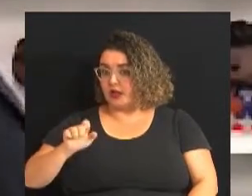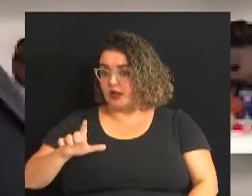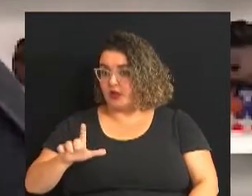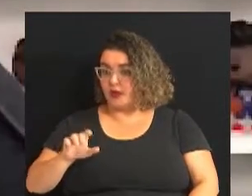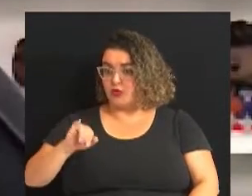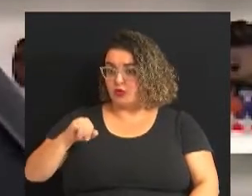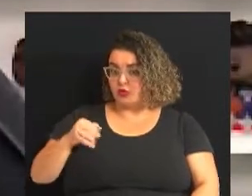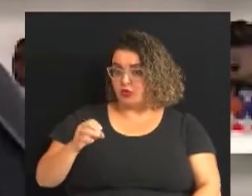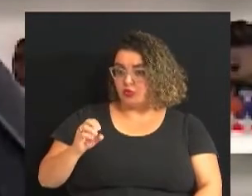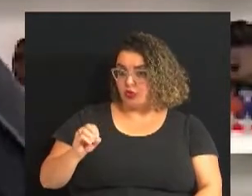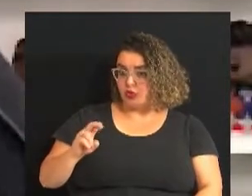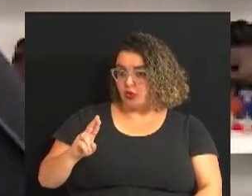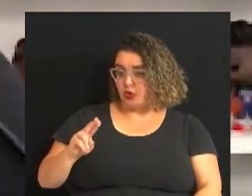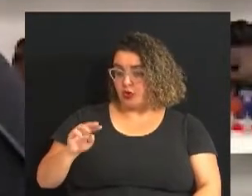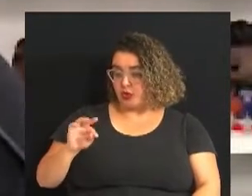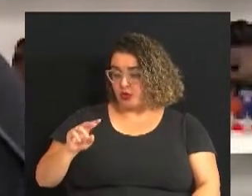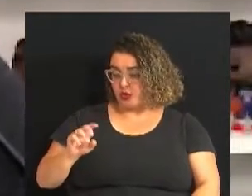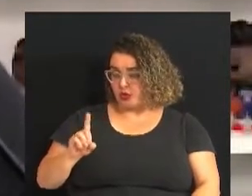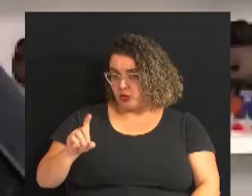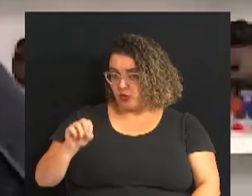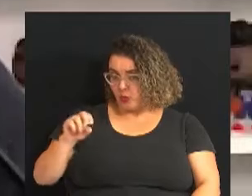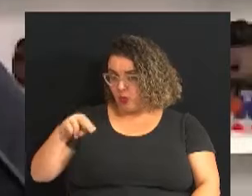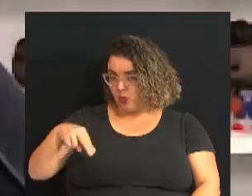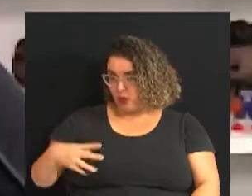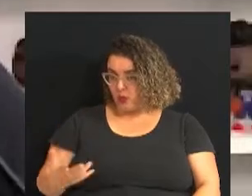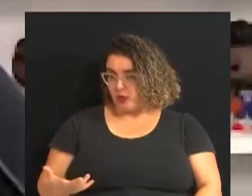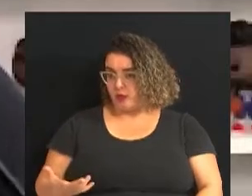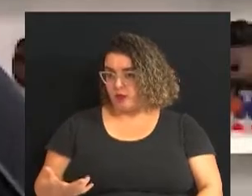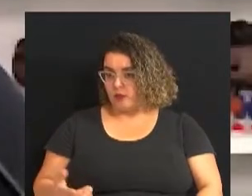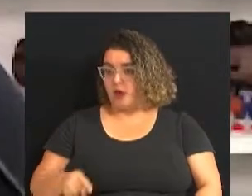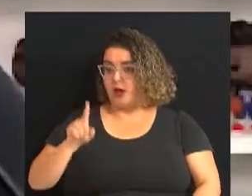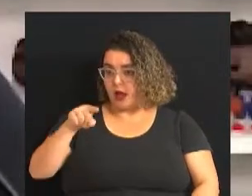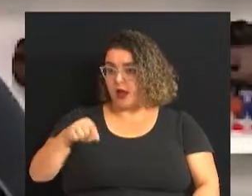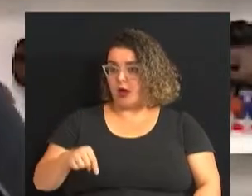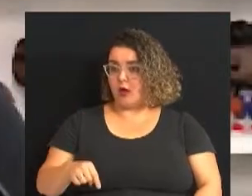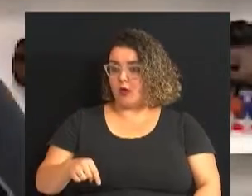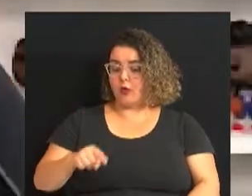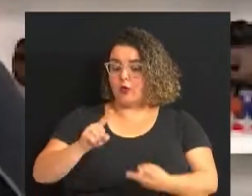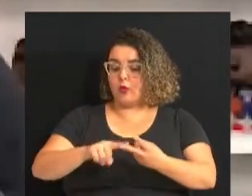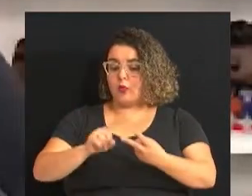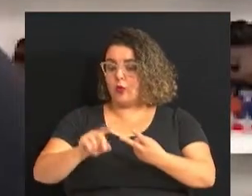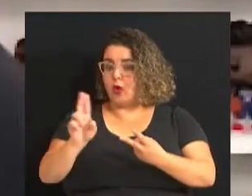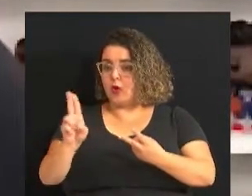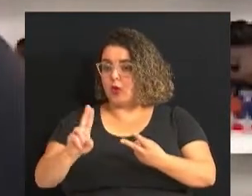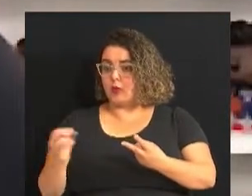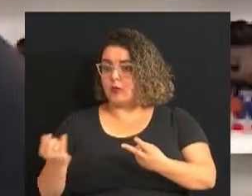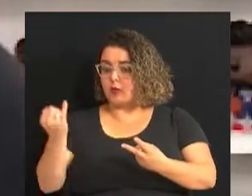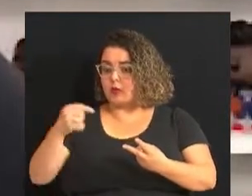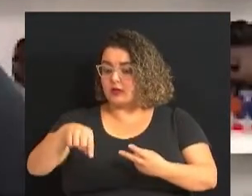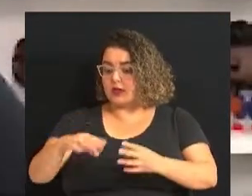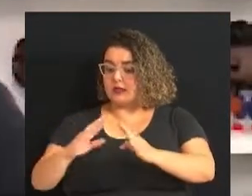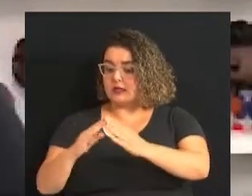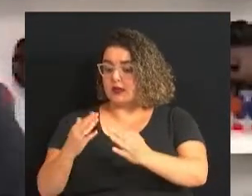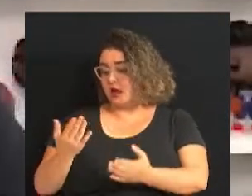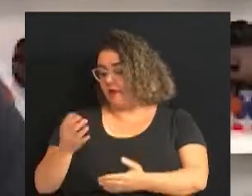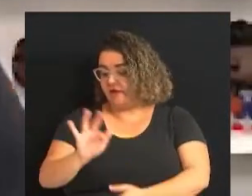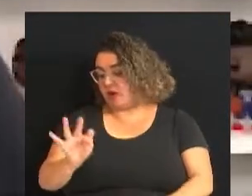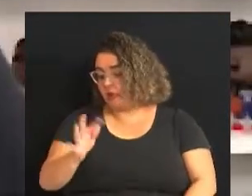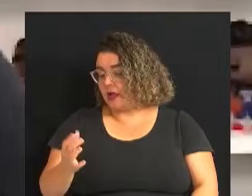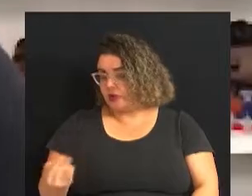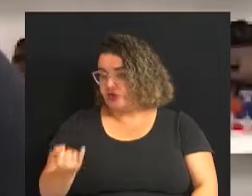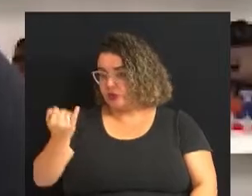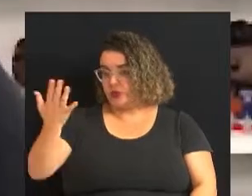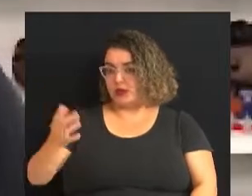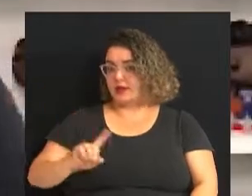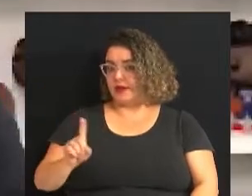joga pelo Washington Wizards. A escolha número 1 do draft é o Kwame Brown, que era um jogador de high school. E ele não estourou na NBA, ele não vingou